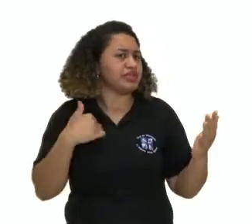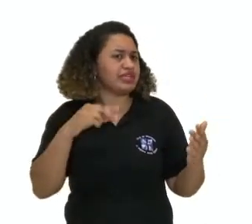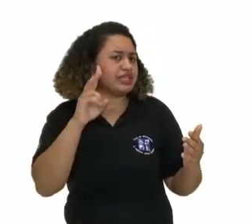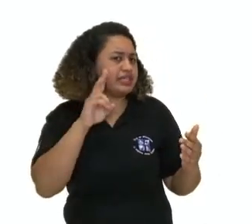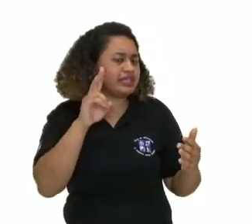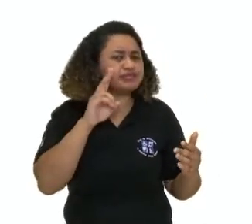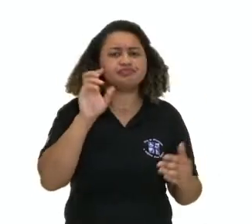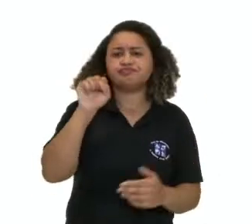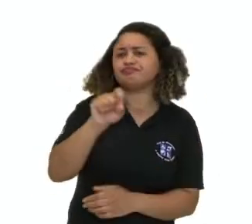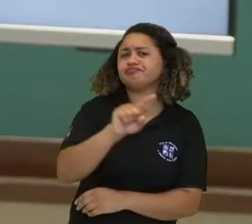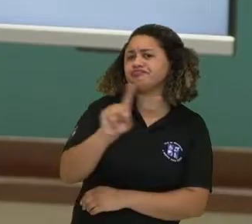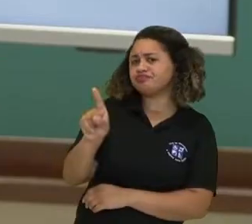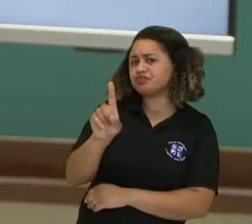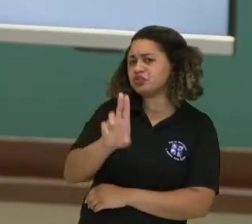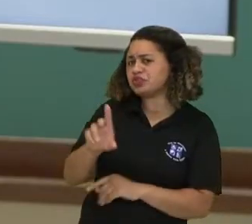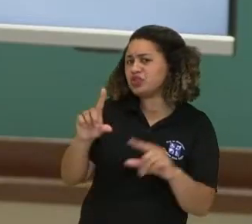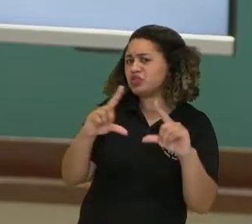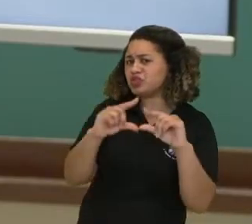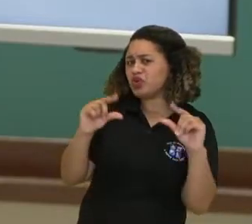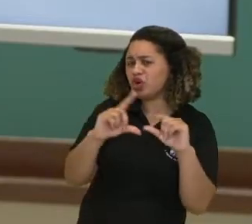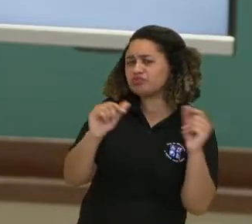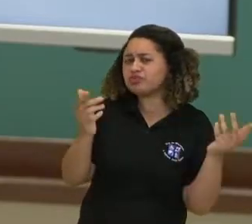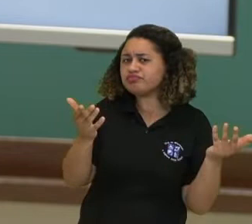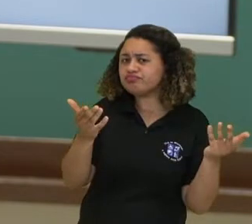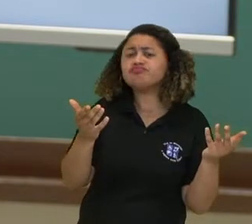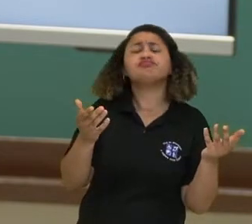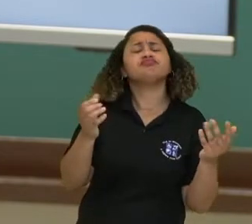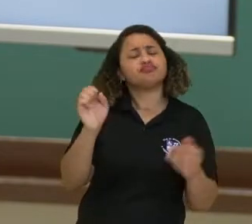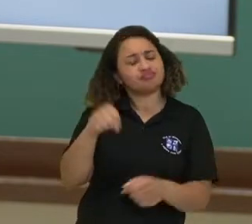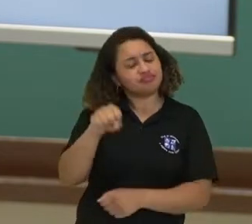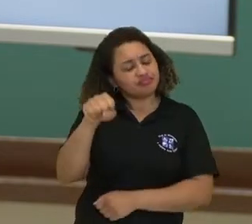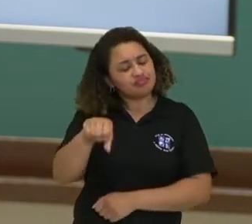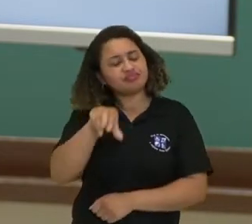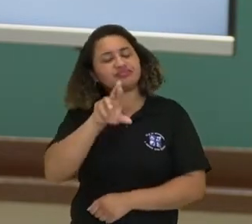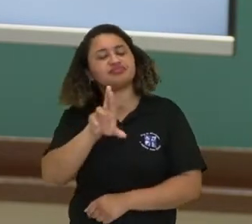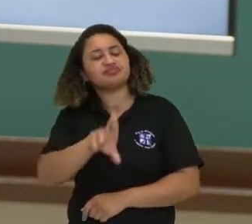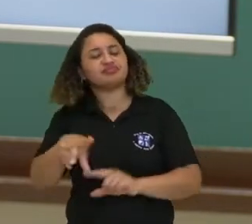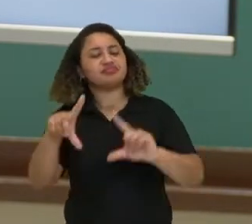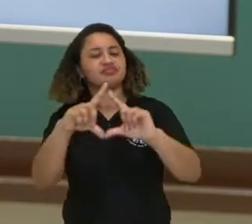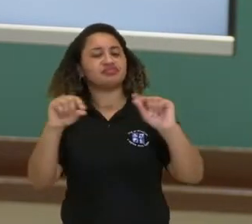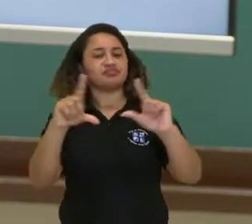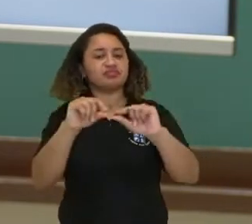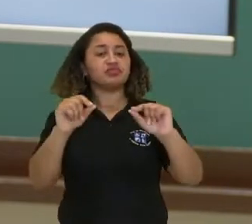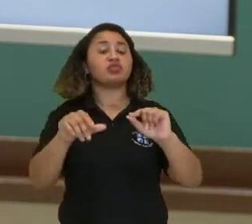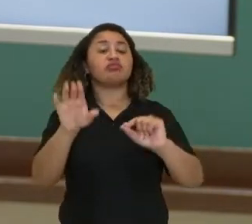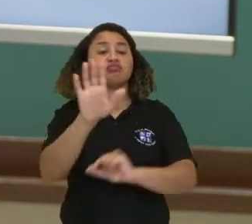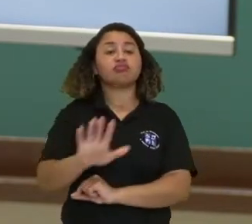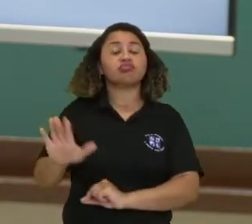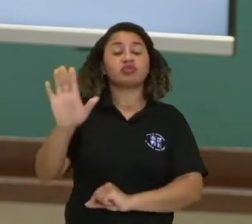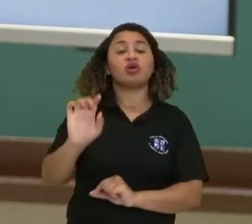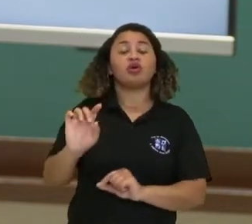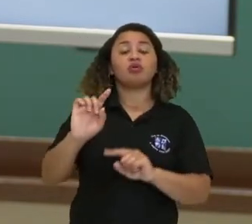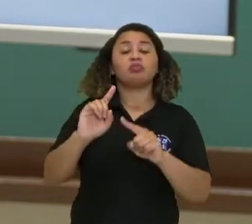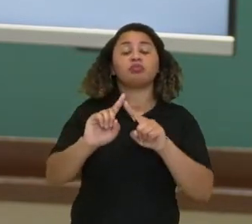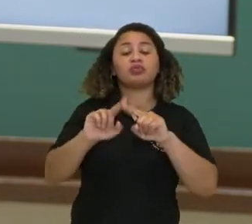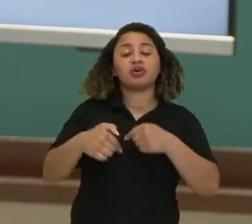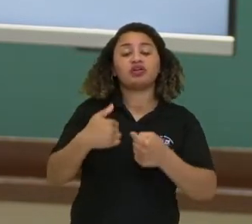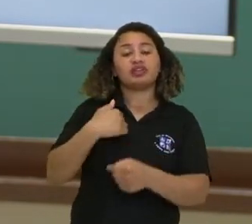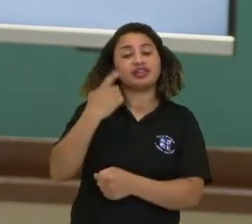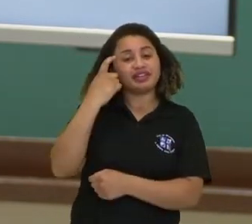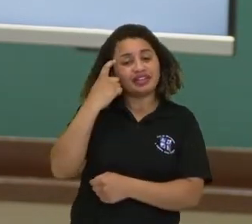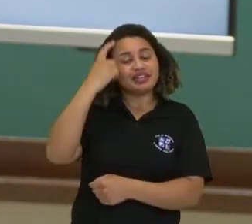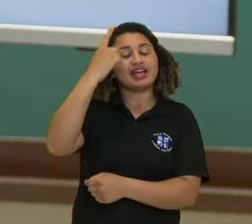lembra? É usando aquela fórmula? É usando aquela fórmula que foi generalizada a partir da ideia do